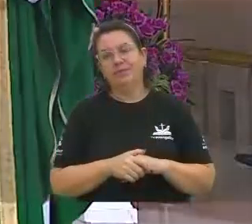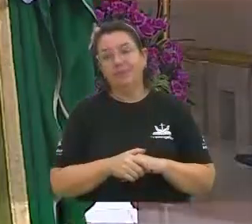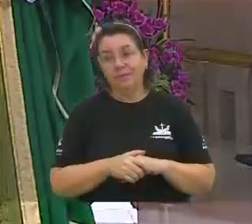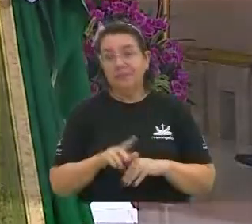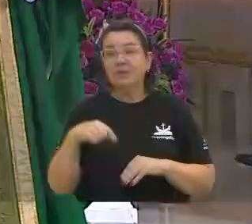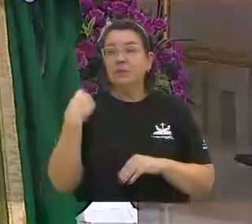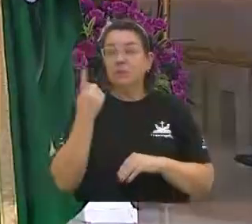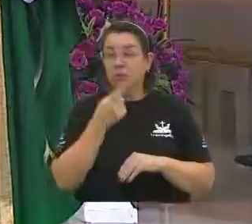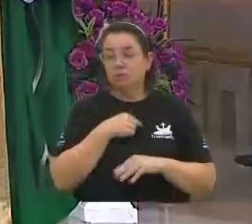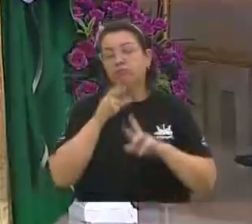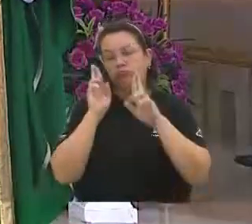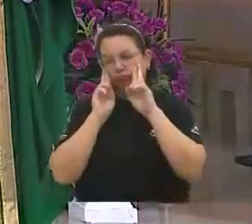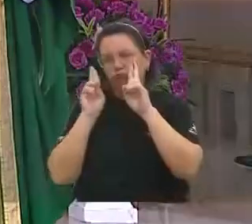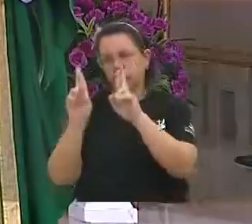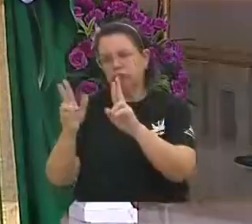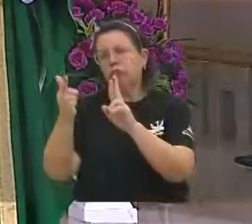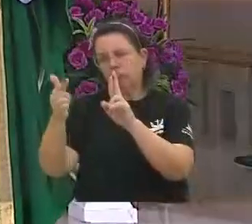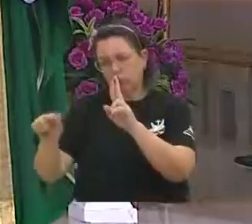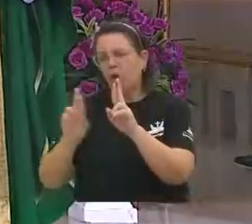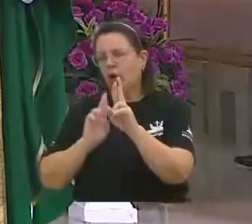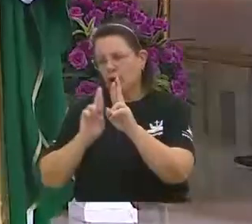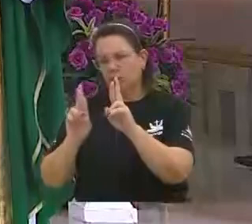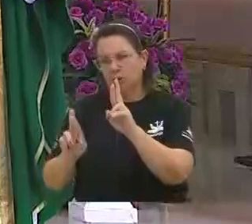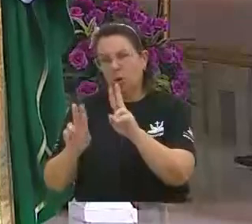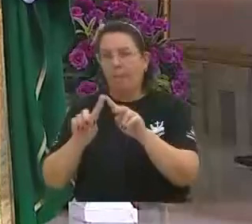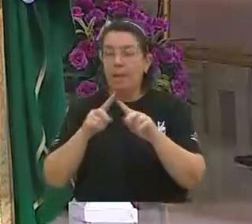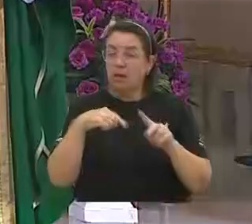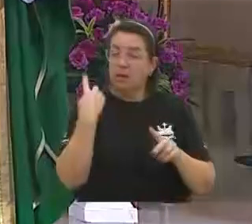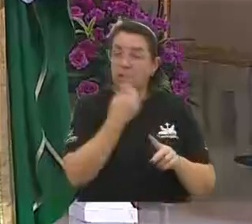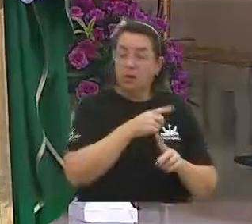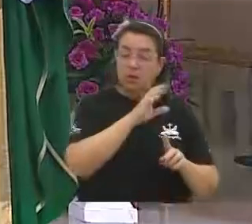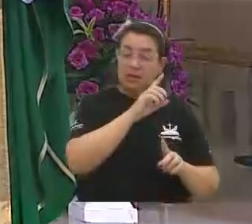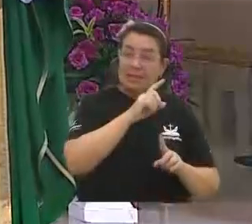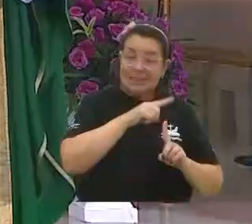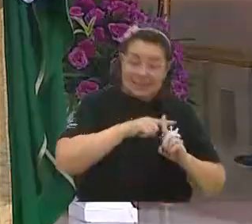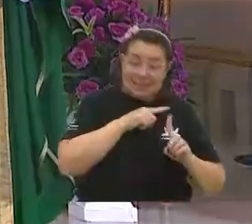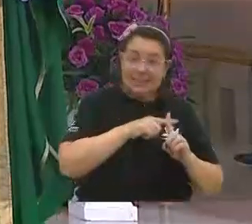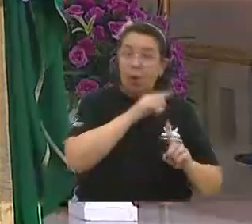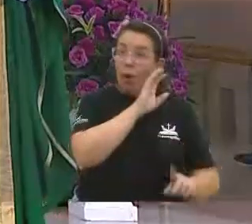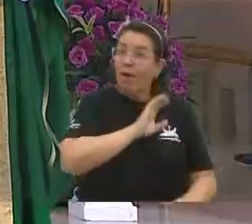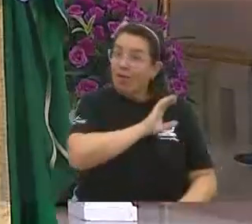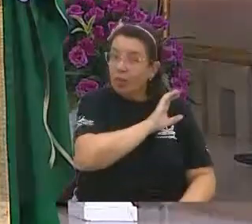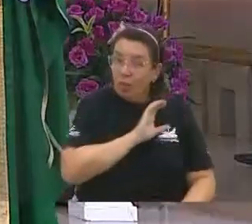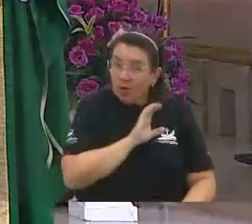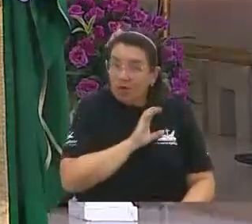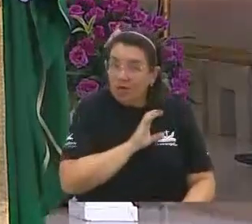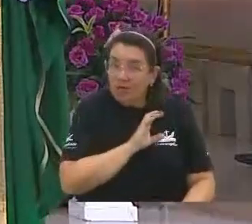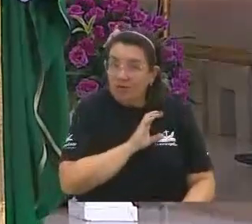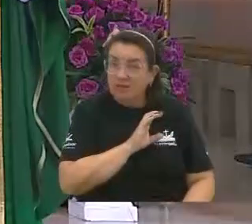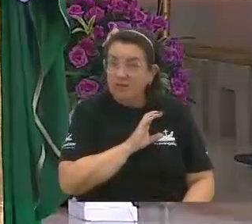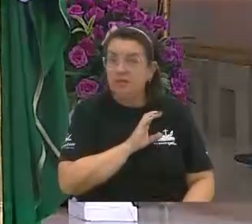respeito quem é de outra religião mas para nós cristãos católicos